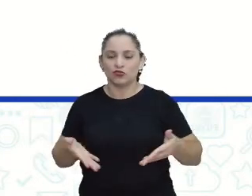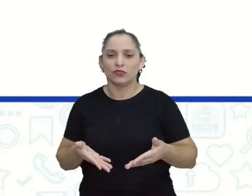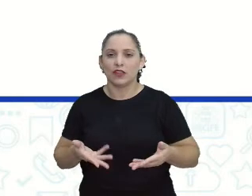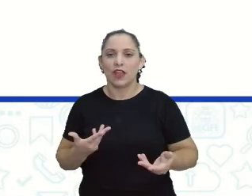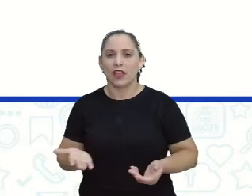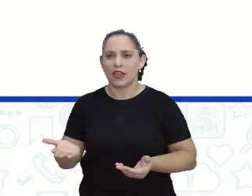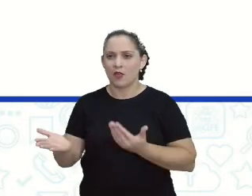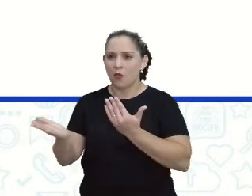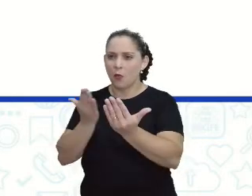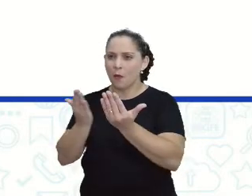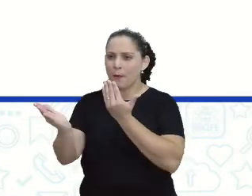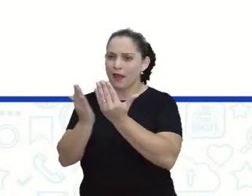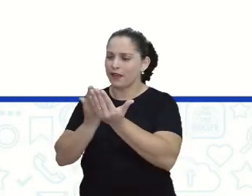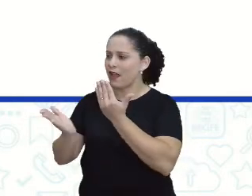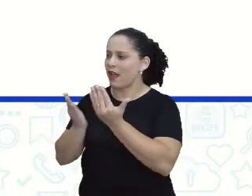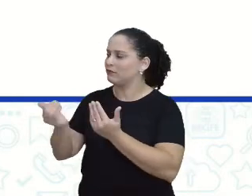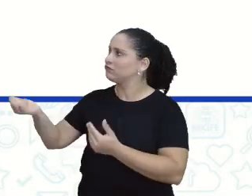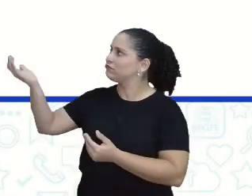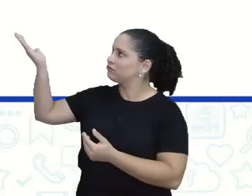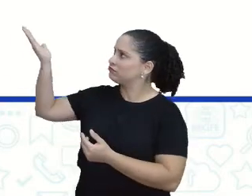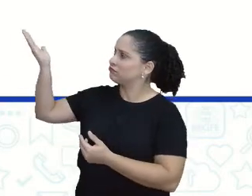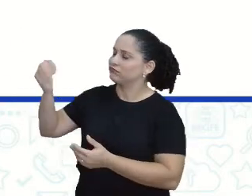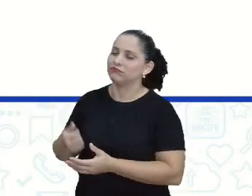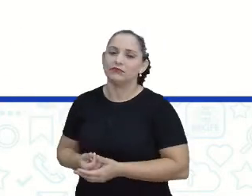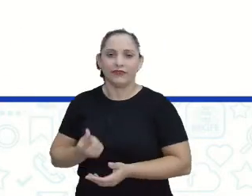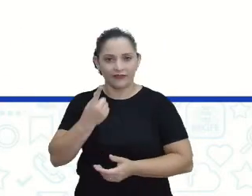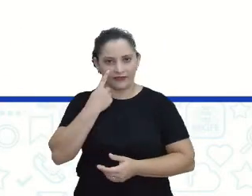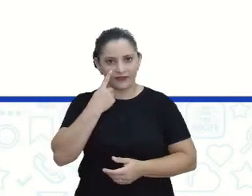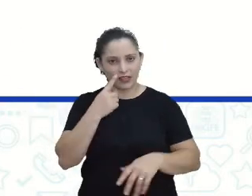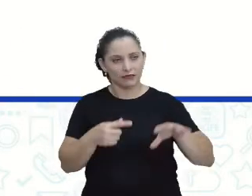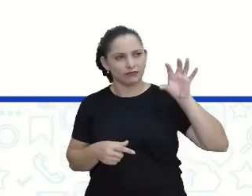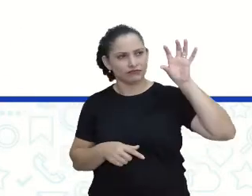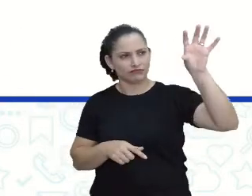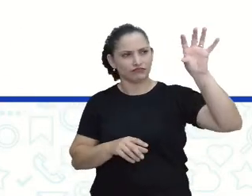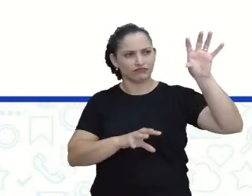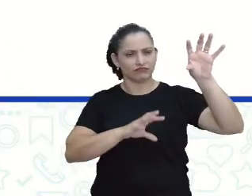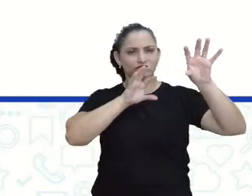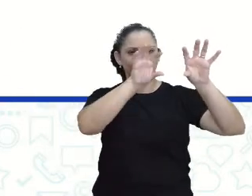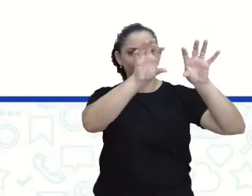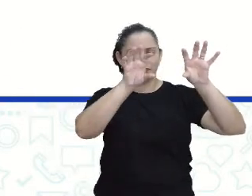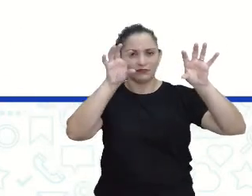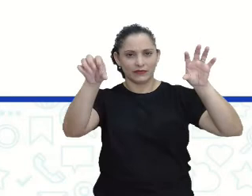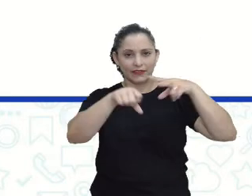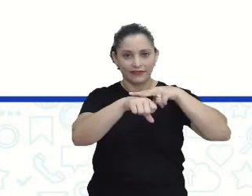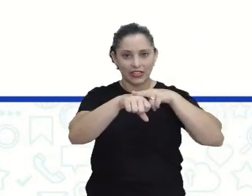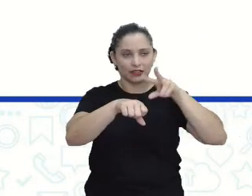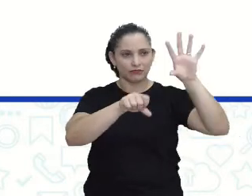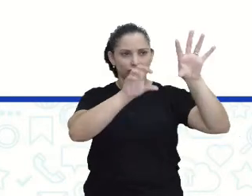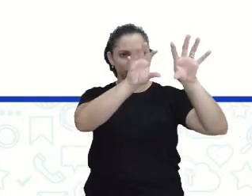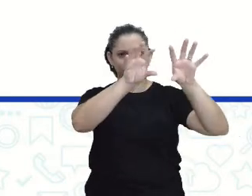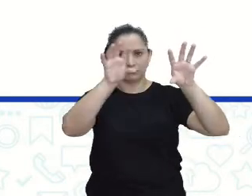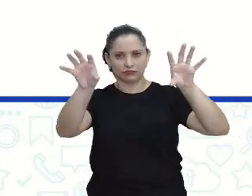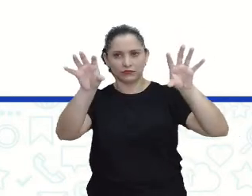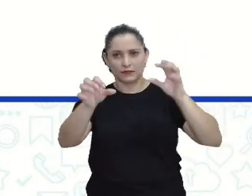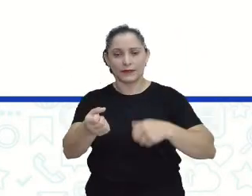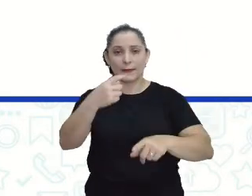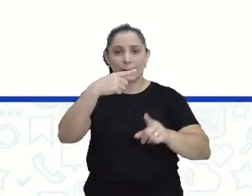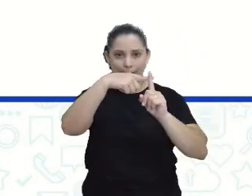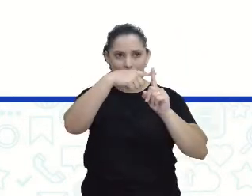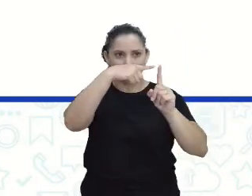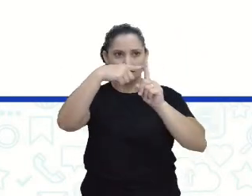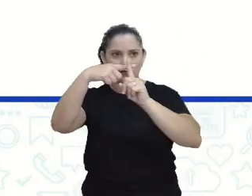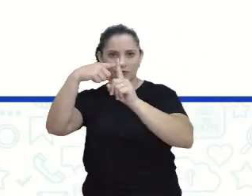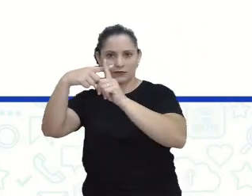essas imagens aí. Então observa ali, um trevo de 4 folhas mais outro trevo de 4 folhas mais outro trevo de 4 folhas igual a